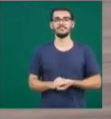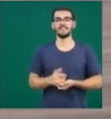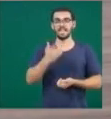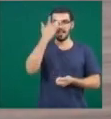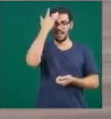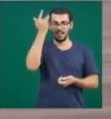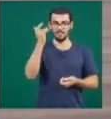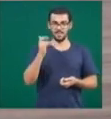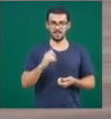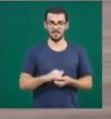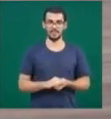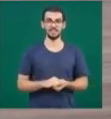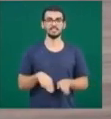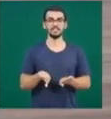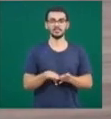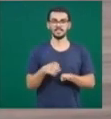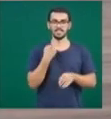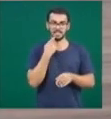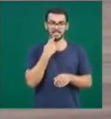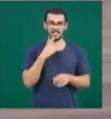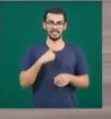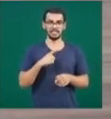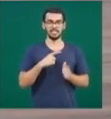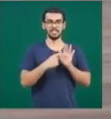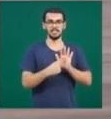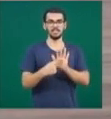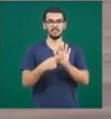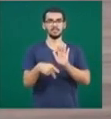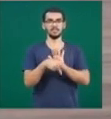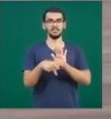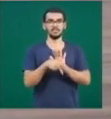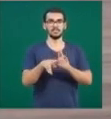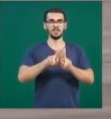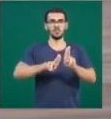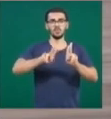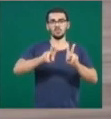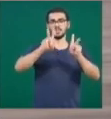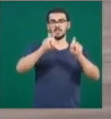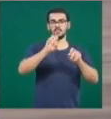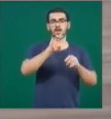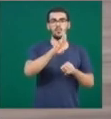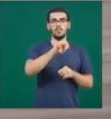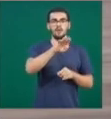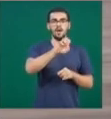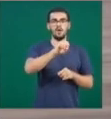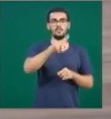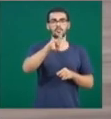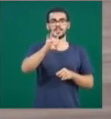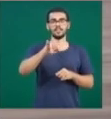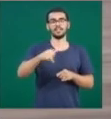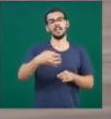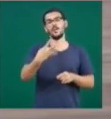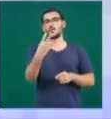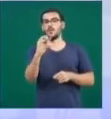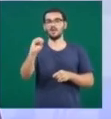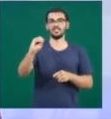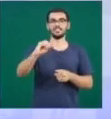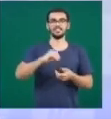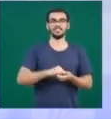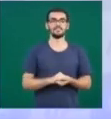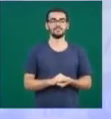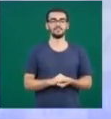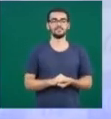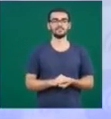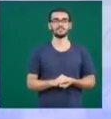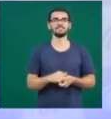também sexta-feira, o Coral da UFO apresenta um espetáculo, Uma Ópera aos 40. Letícia Brito tem mais detalhes pra gente.